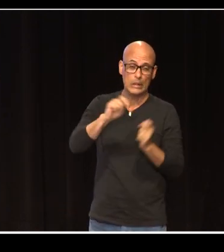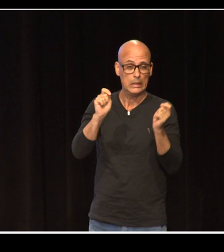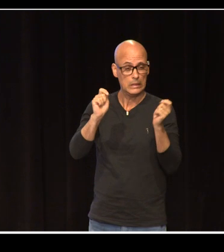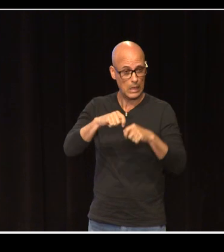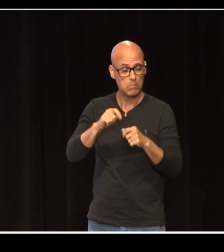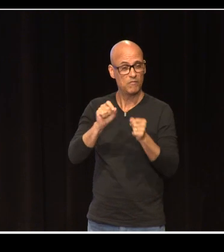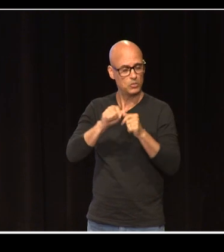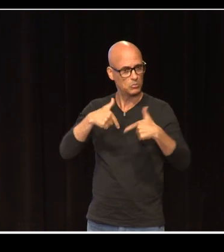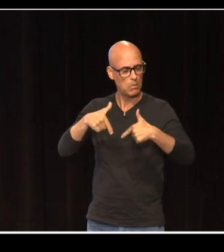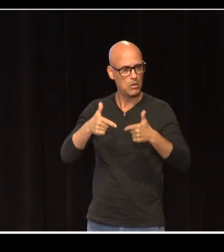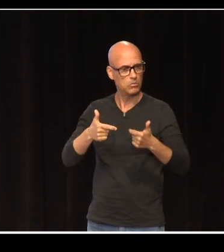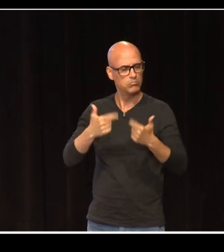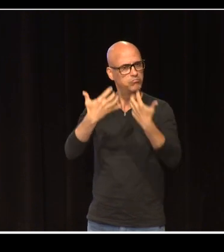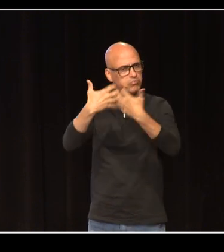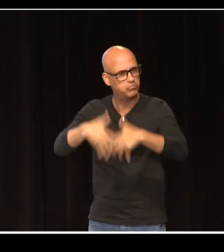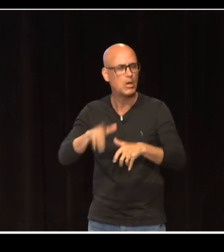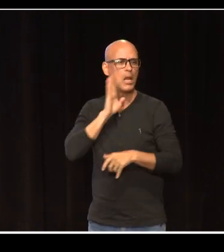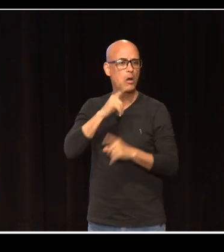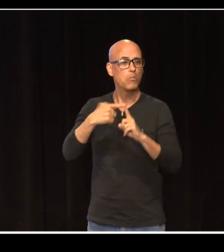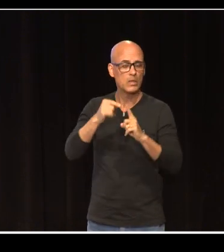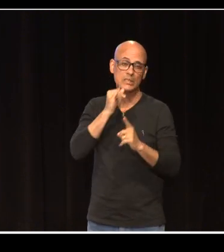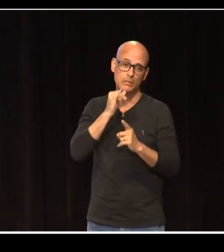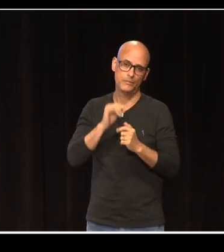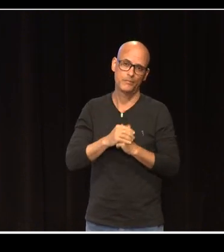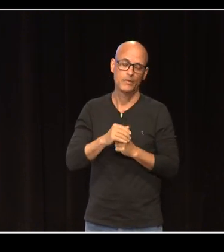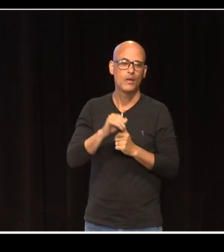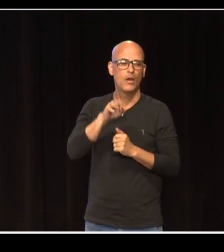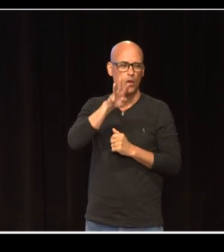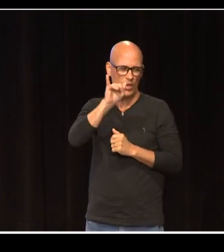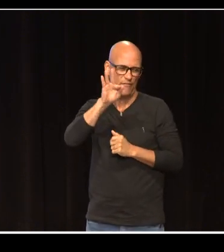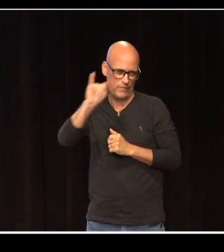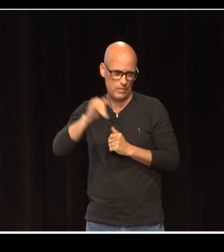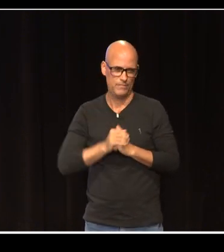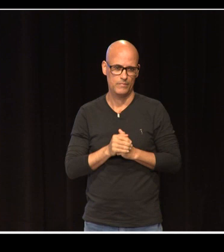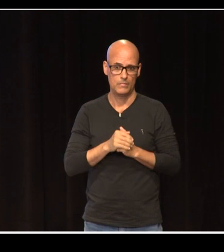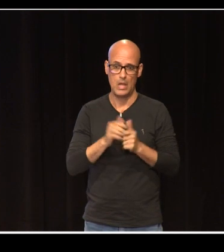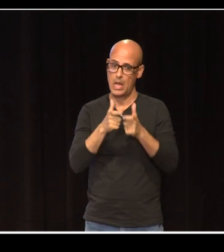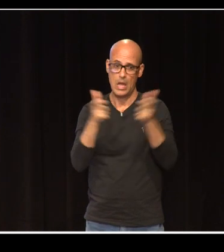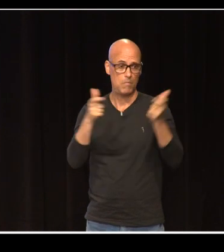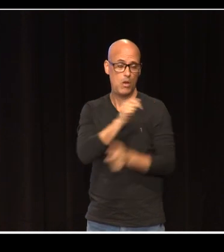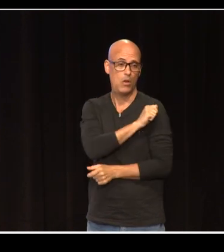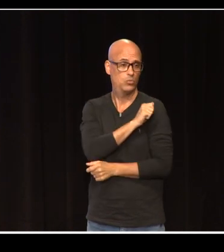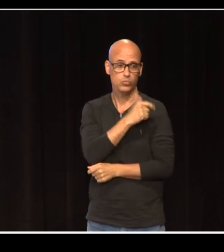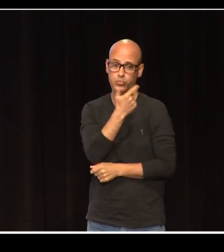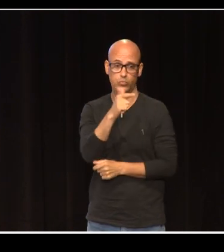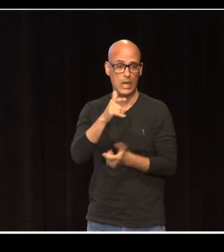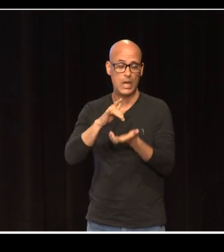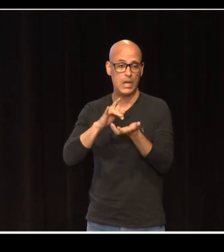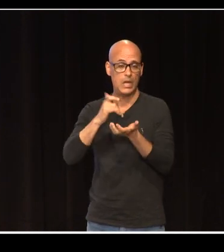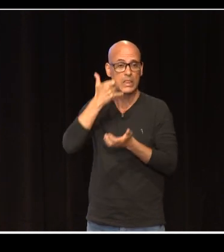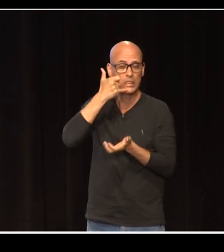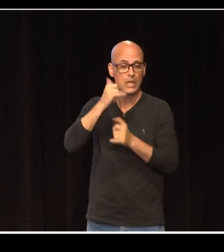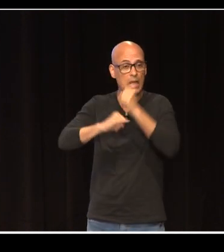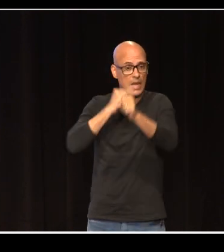fluência nesse trabalho por conta de algumas coisas estruturais. Por exemplo, o Wi-Fi. Né? Nem todos os nossos alunos eles têm uma internet que